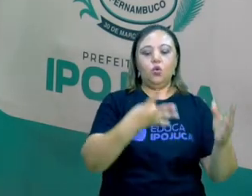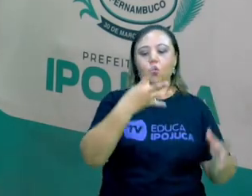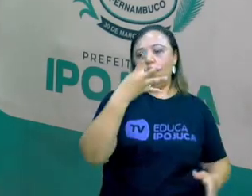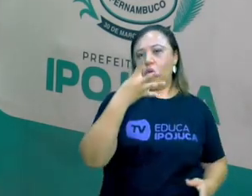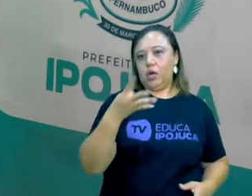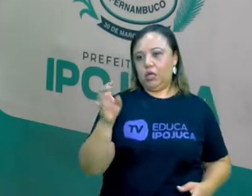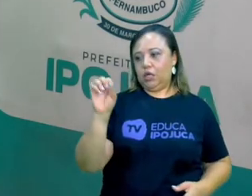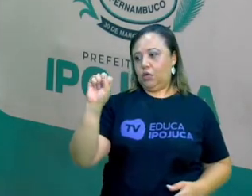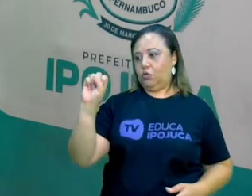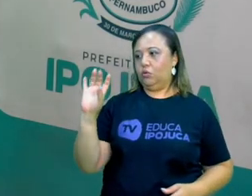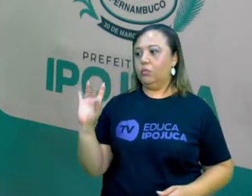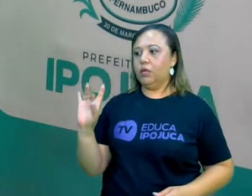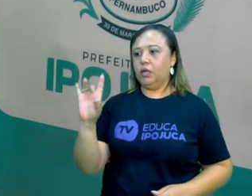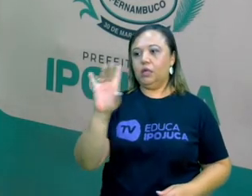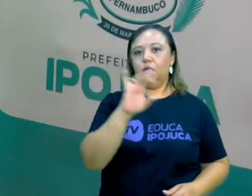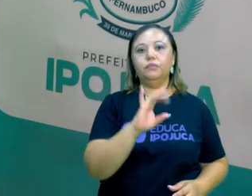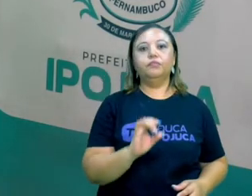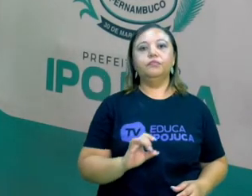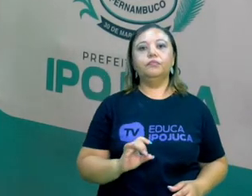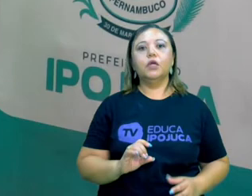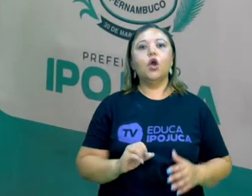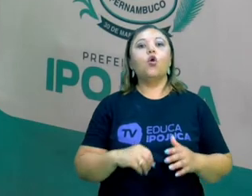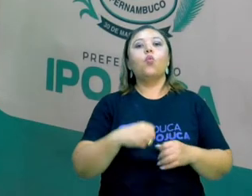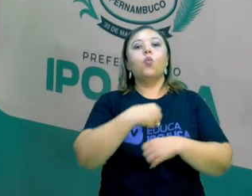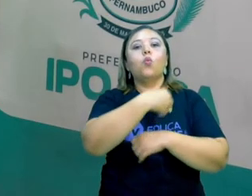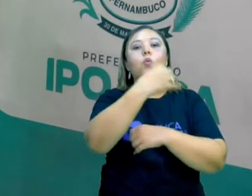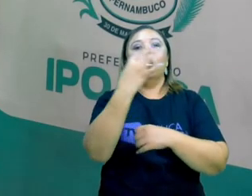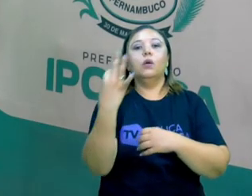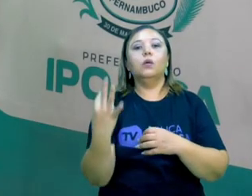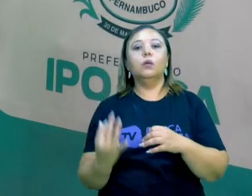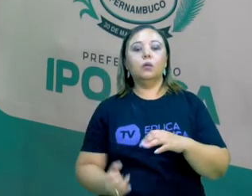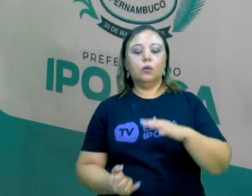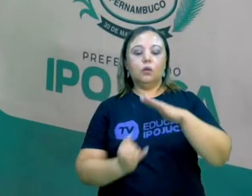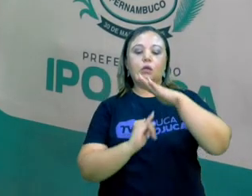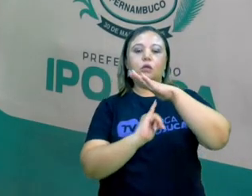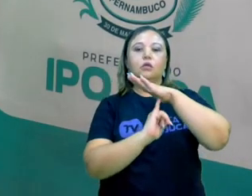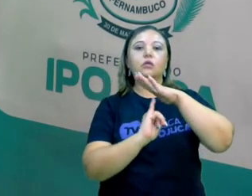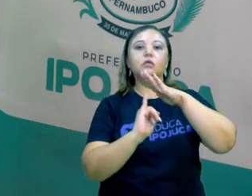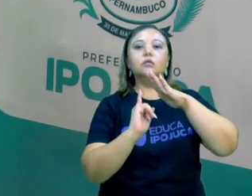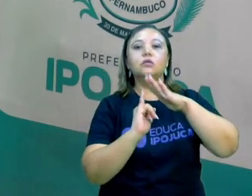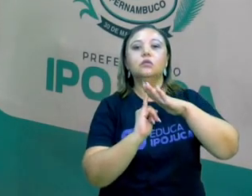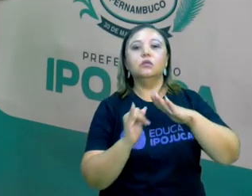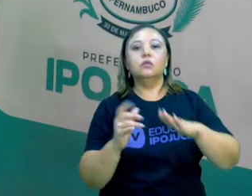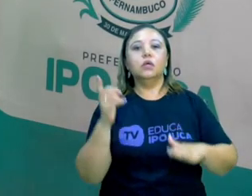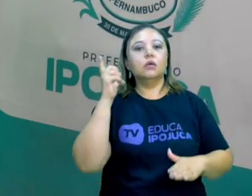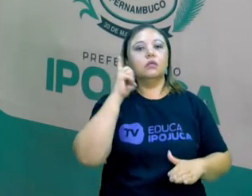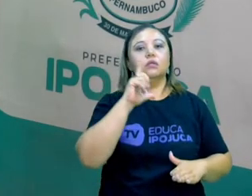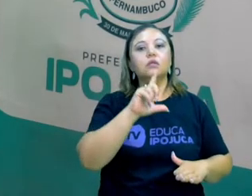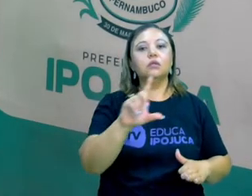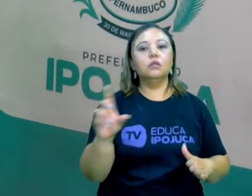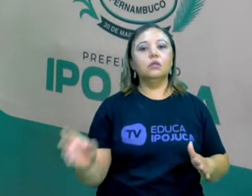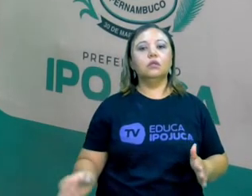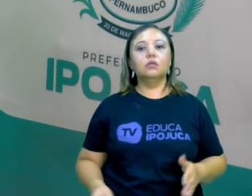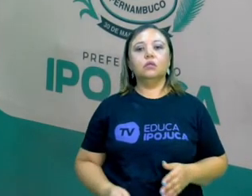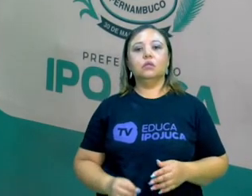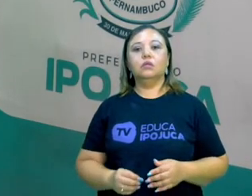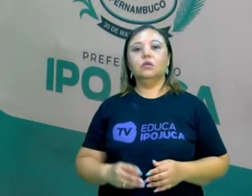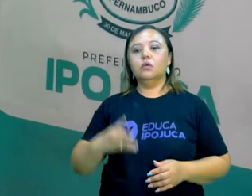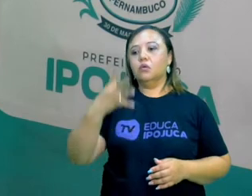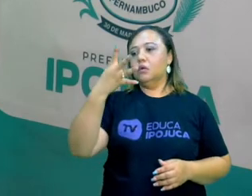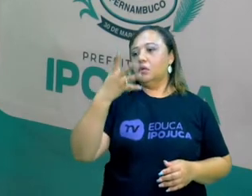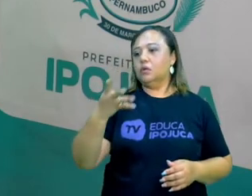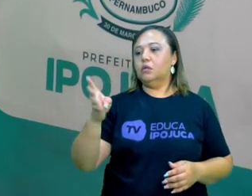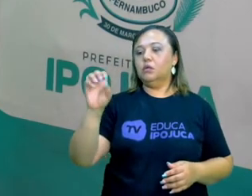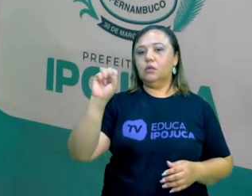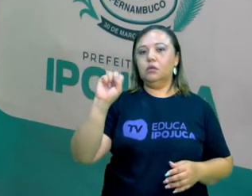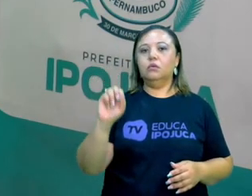cada instituição. Quantas instituições vai receber 48 quilos de alimentos? Quantos